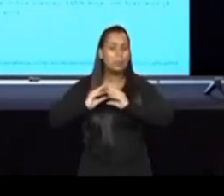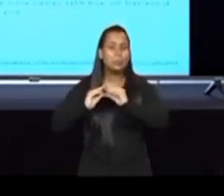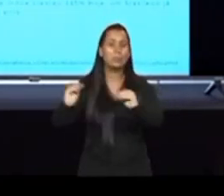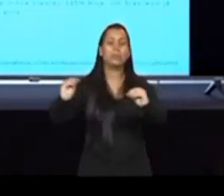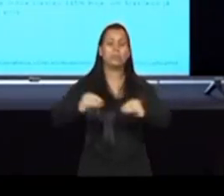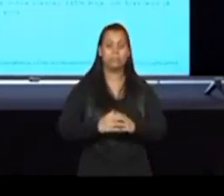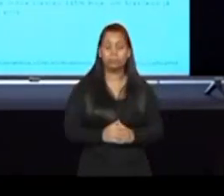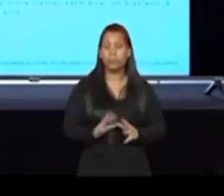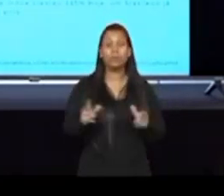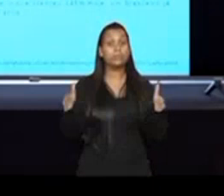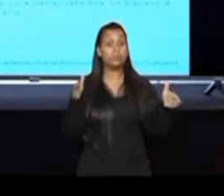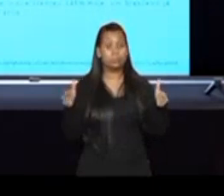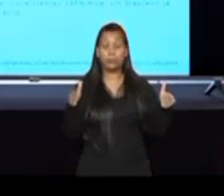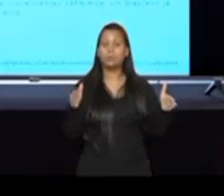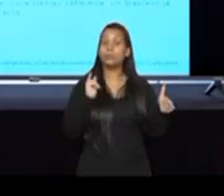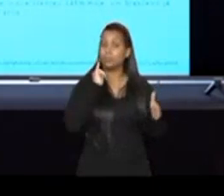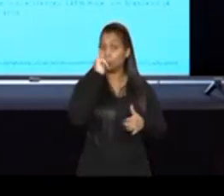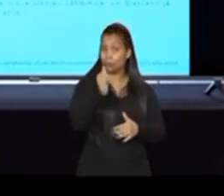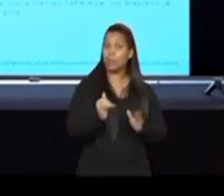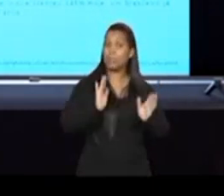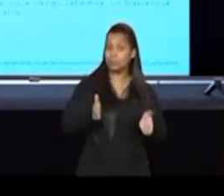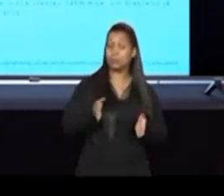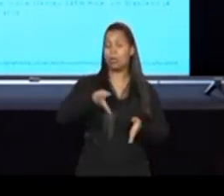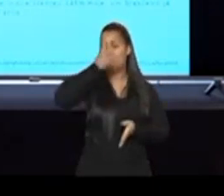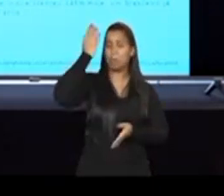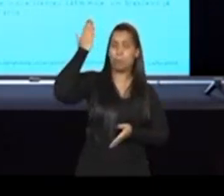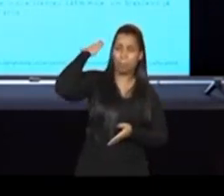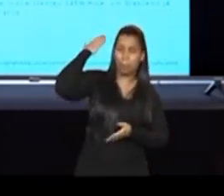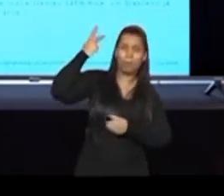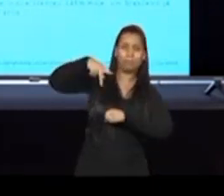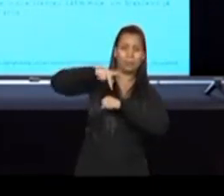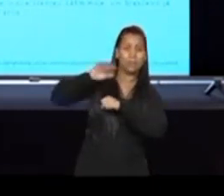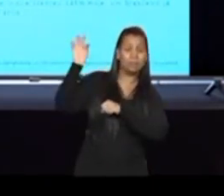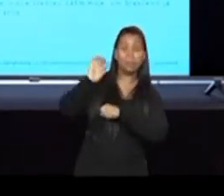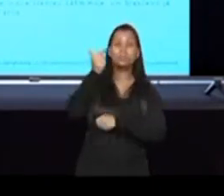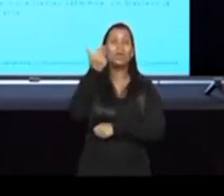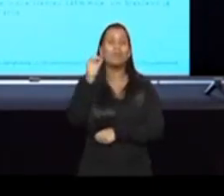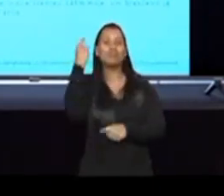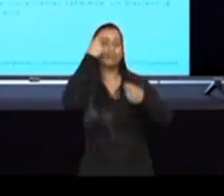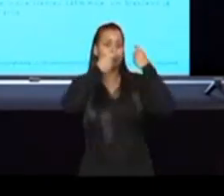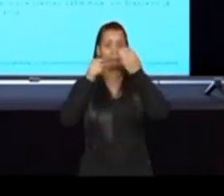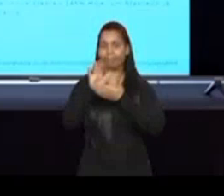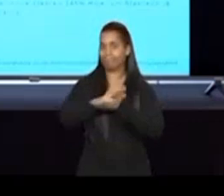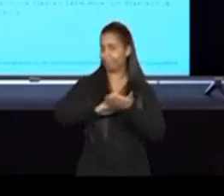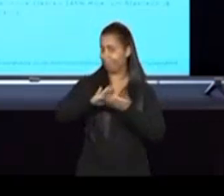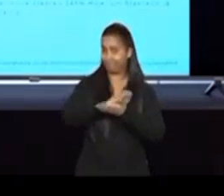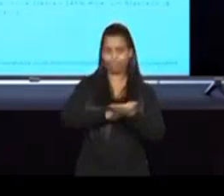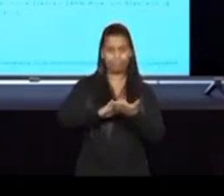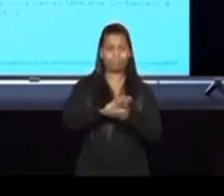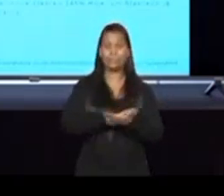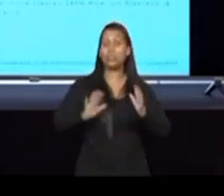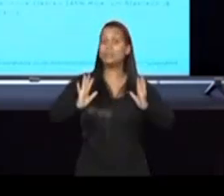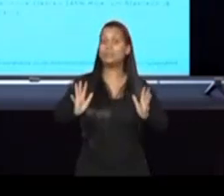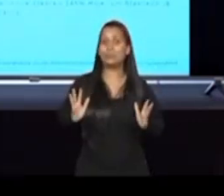pessoas. Todo esse período que eu citei anteriormente, na Roma Antiga, na França, não tinha essa preocupação de